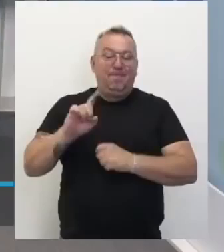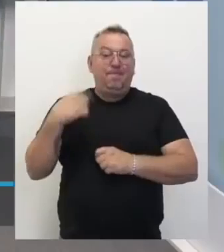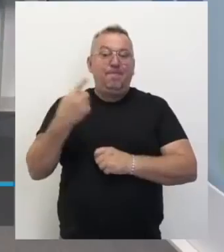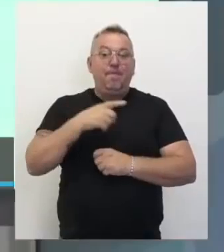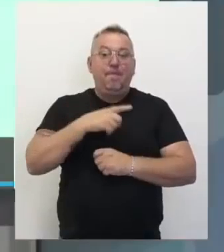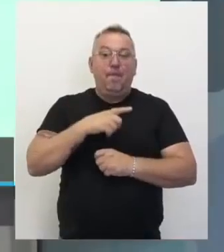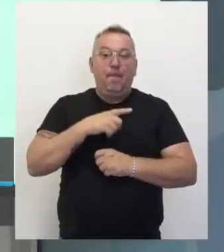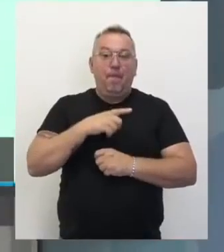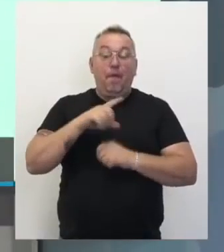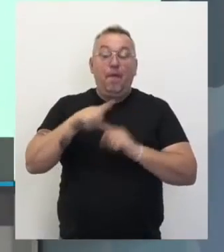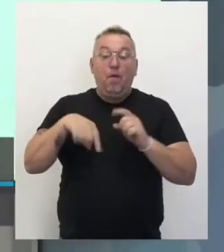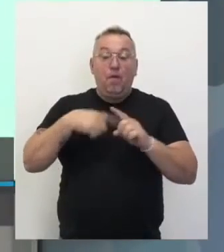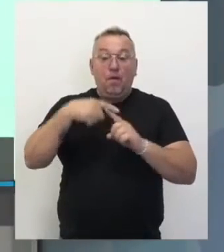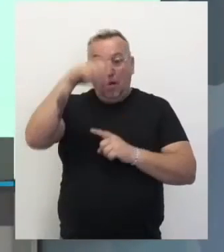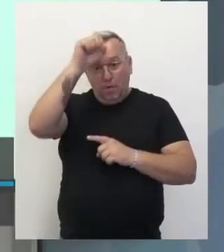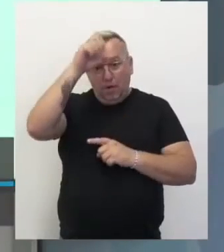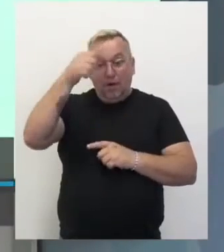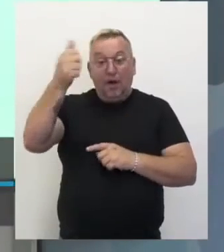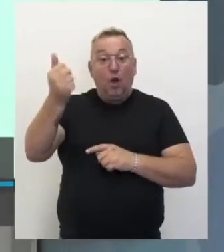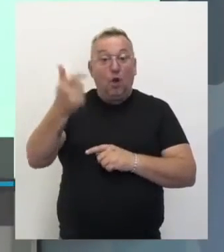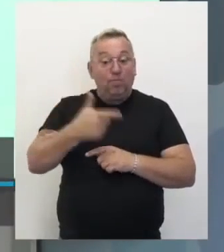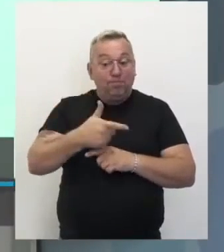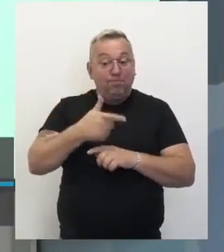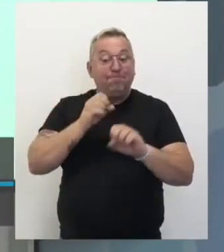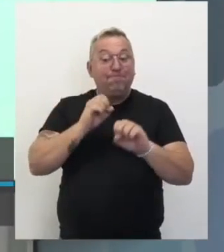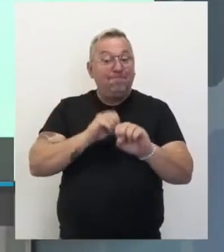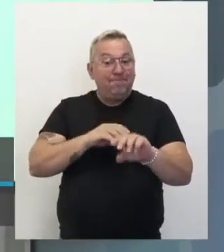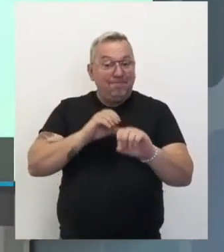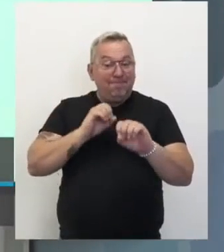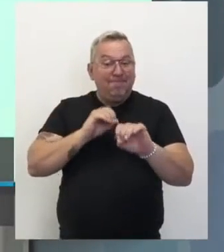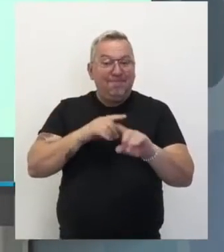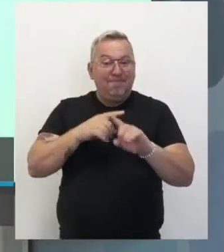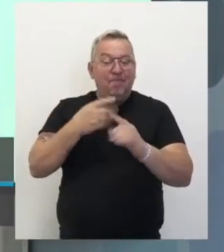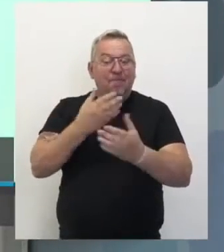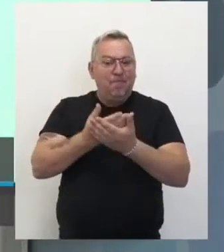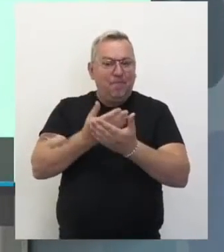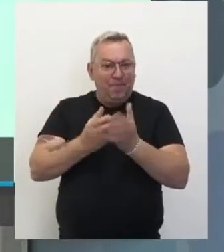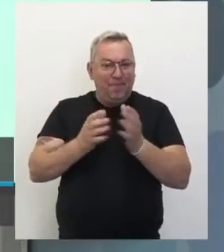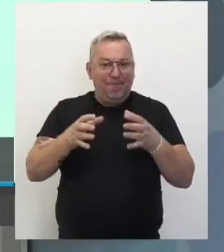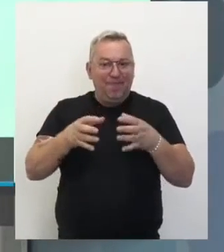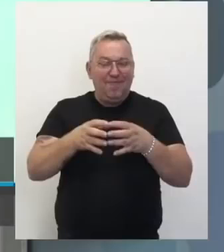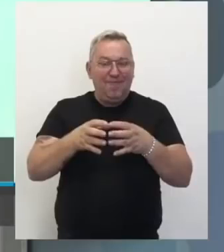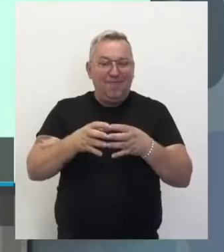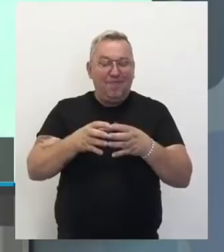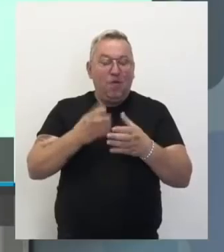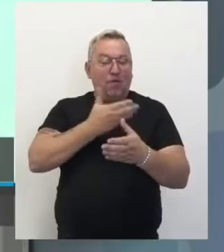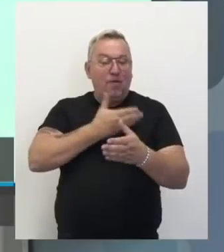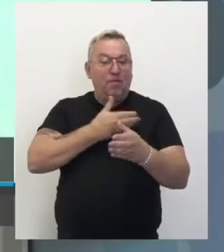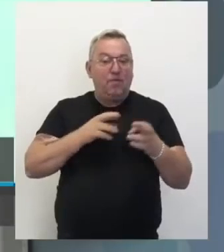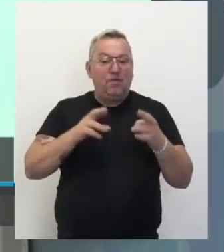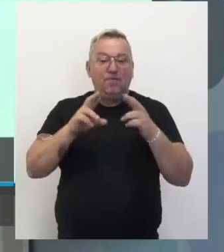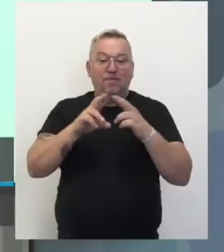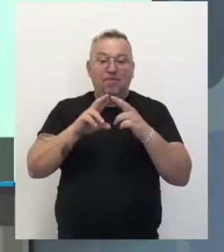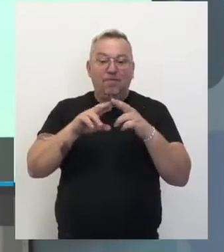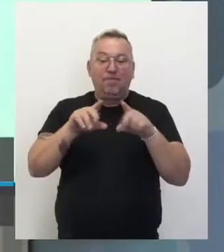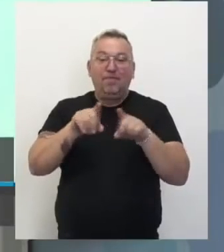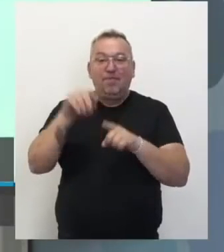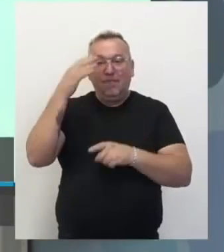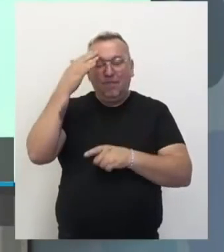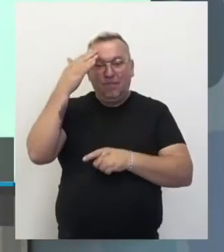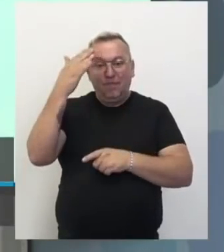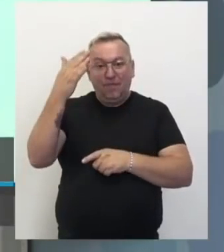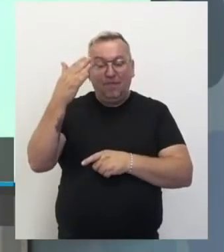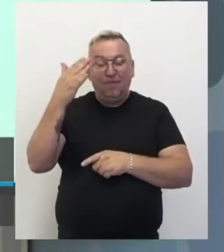aqui mais aprendendo do que ensinando, né, com essa aula coletiva aqui dos nossos colegas da rede. E obrigado, professor,